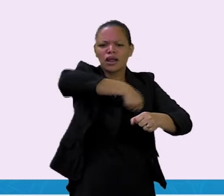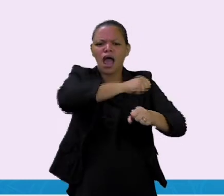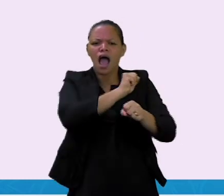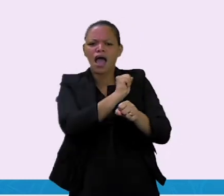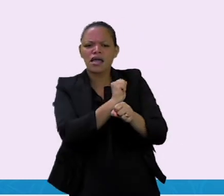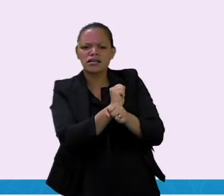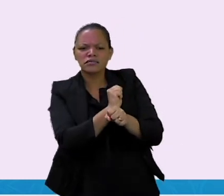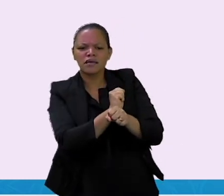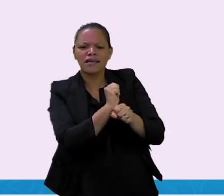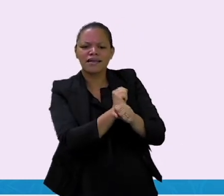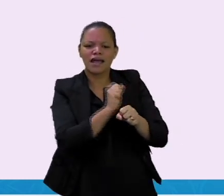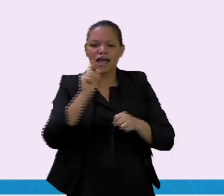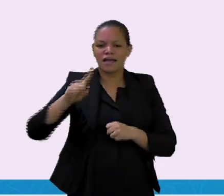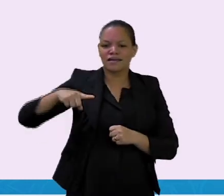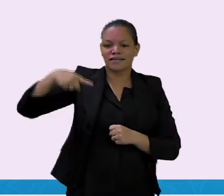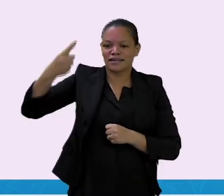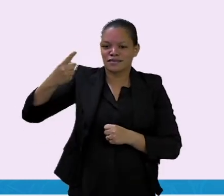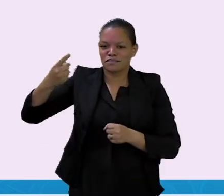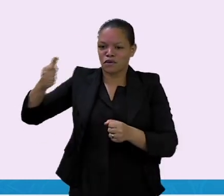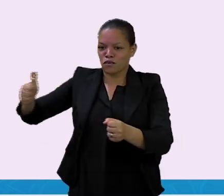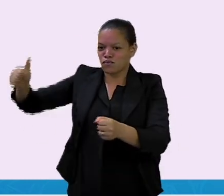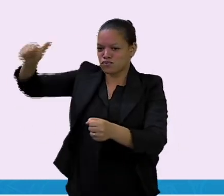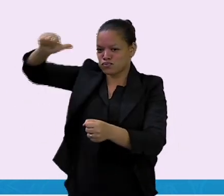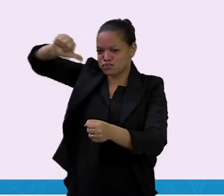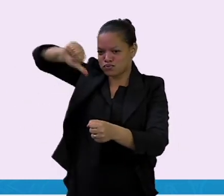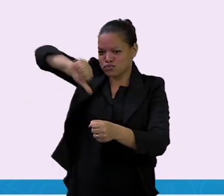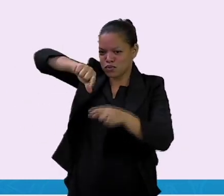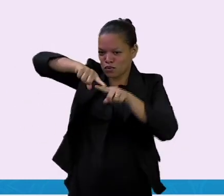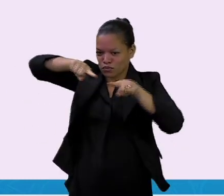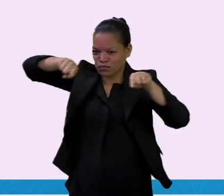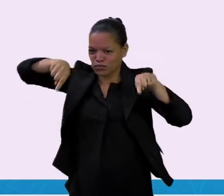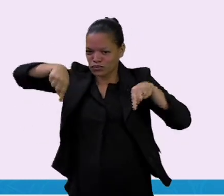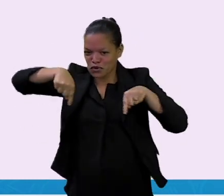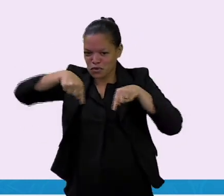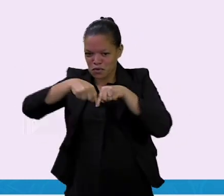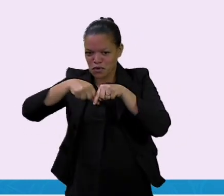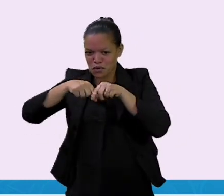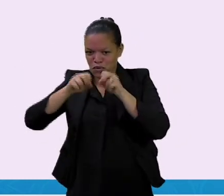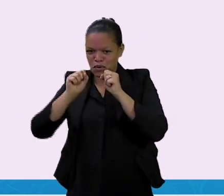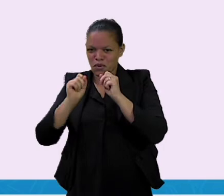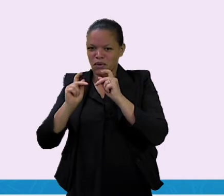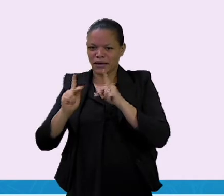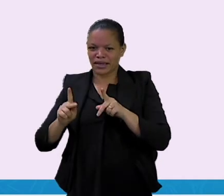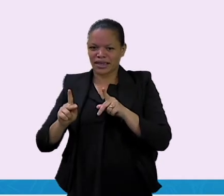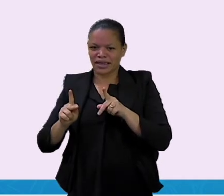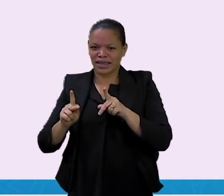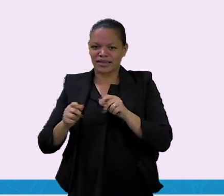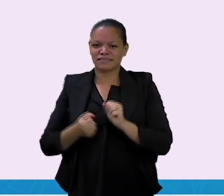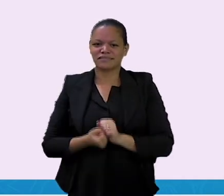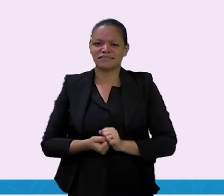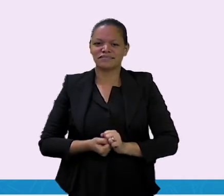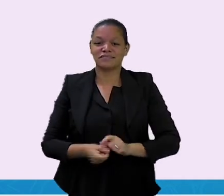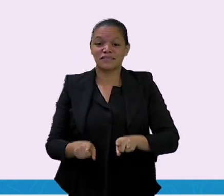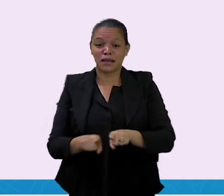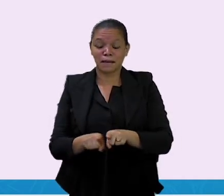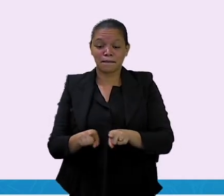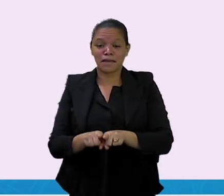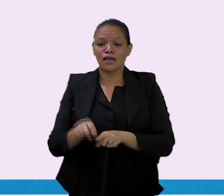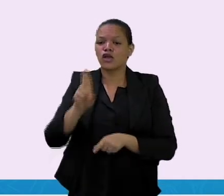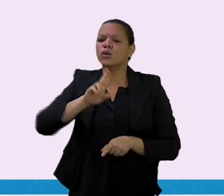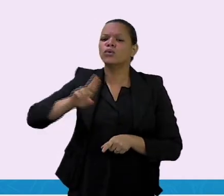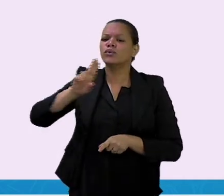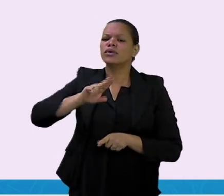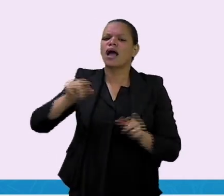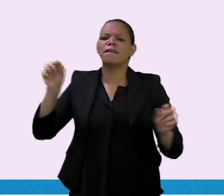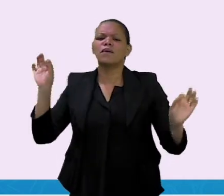de fermento em pó, 4 colheres de sopa de leite, 250 gramas de chocolate em pó, 1